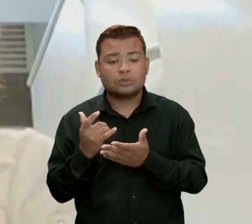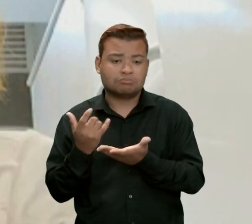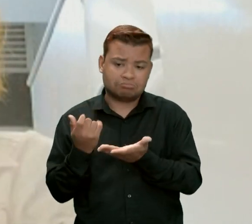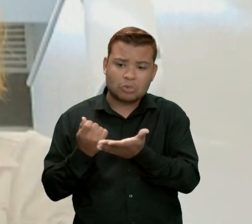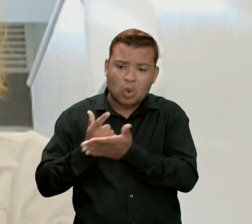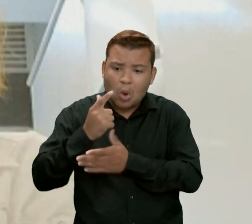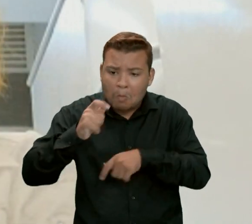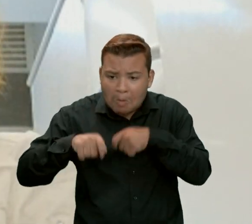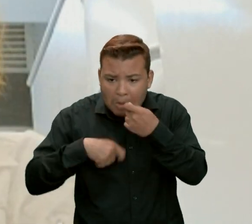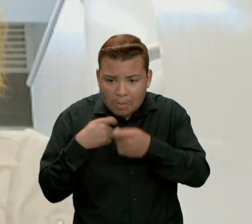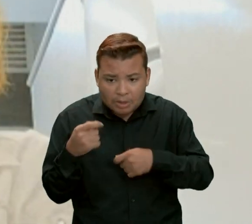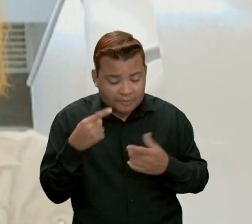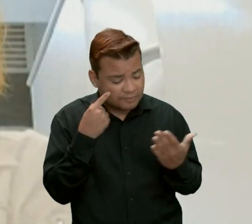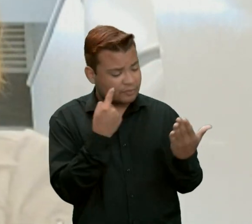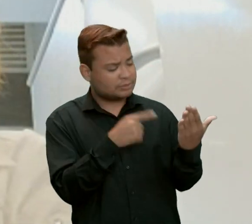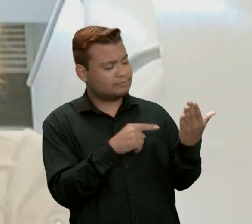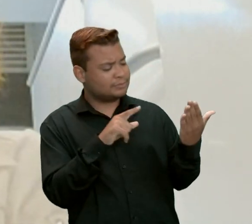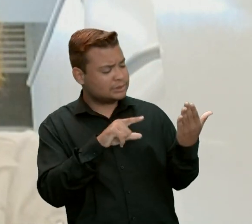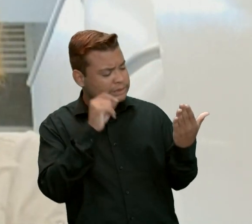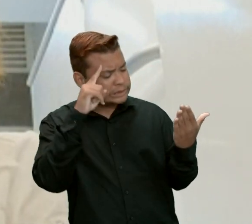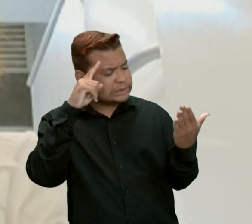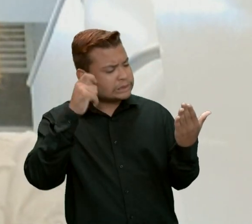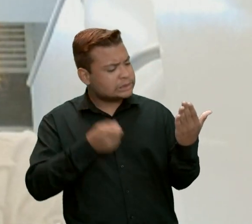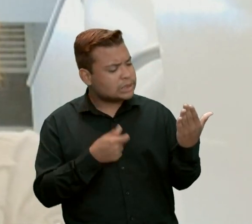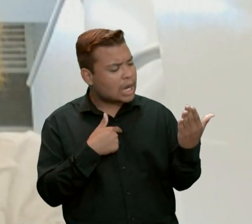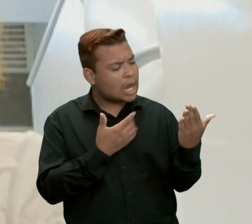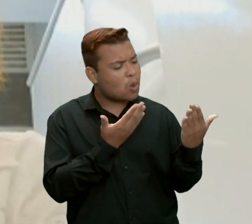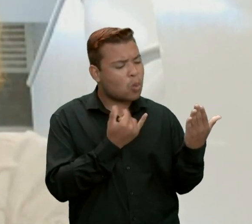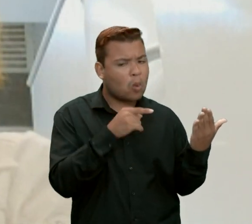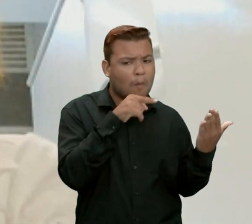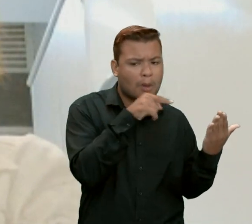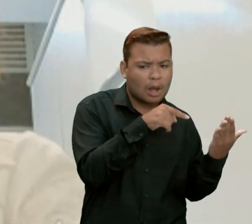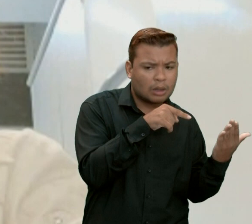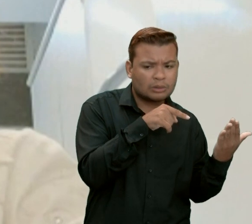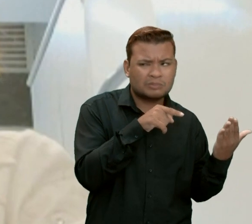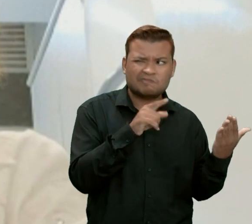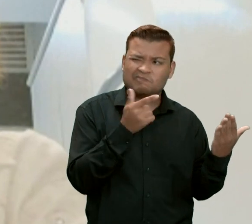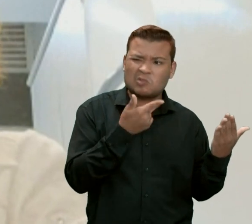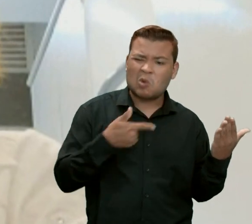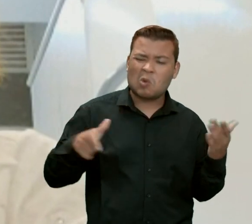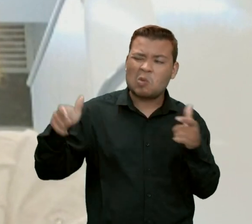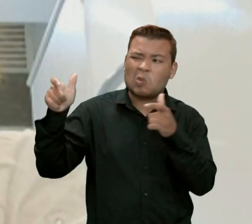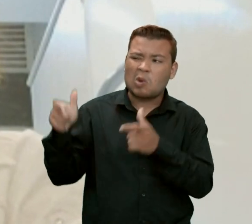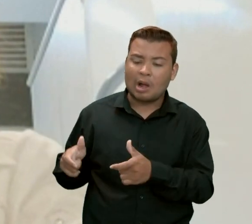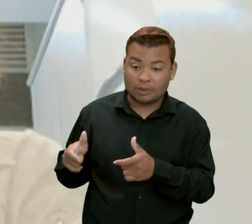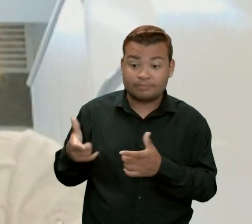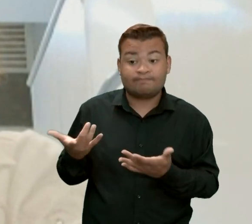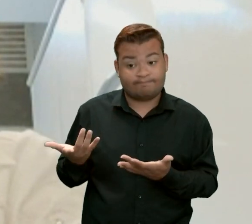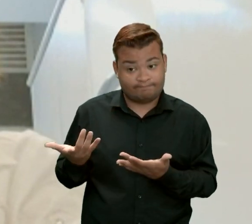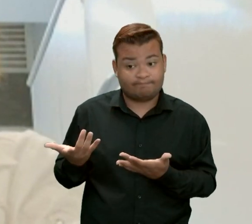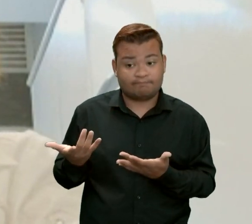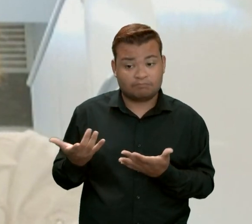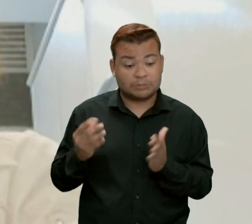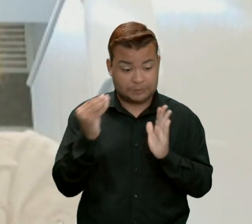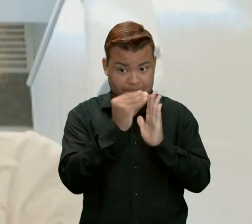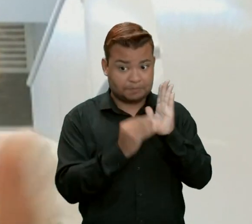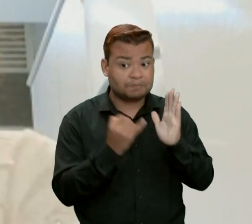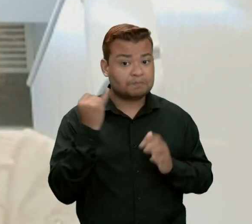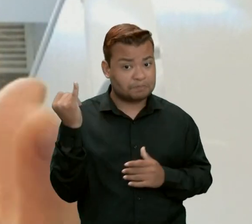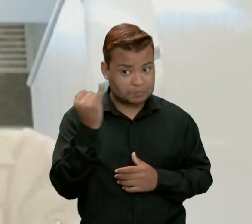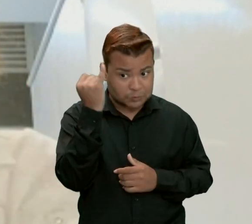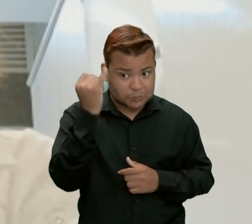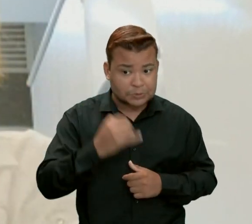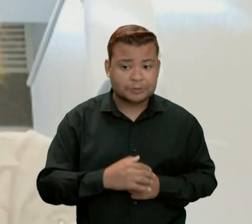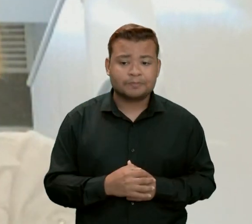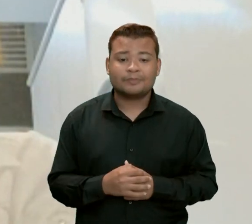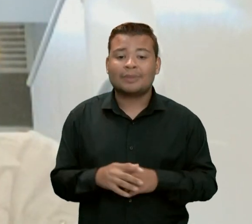ele realmente vai querer consumir naquele local ou não. Outra coisa muito fácil da gente observar é como que